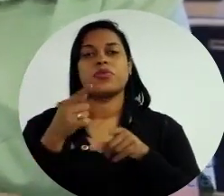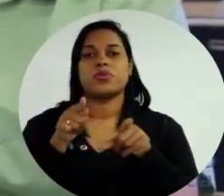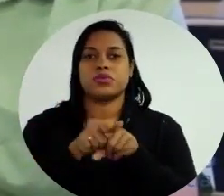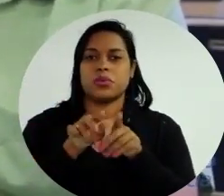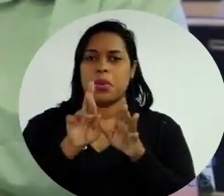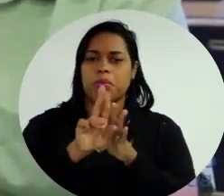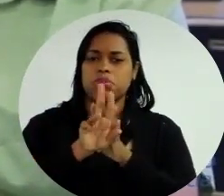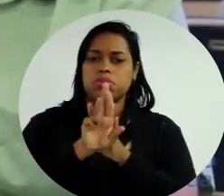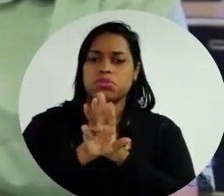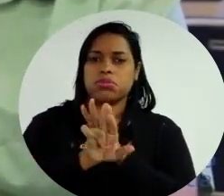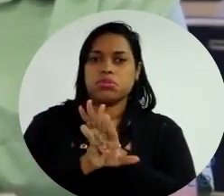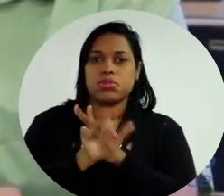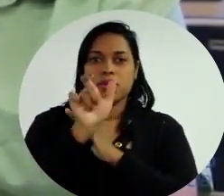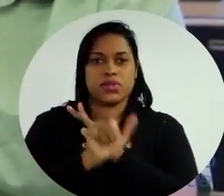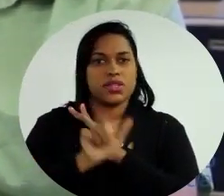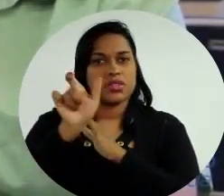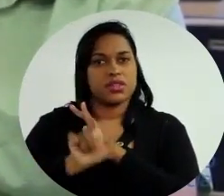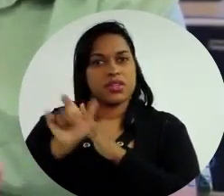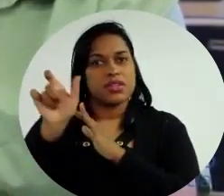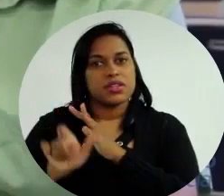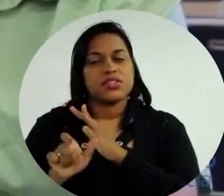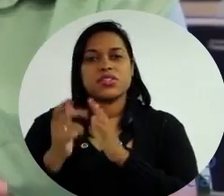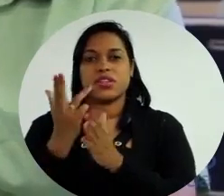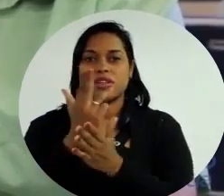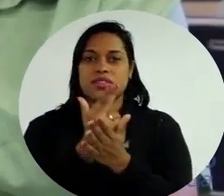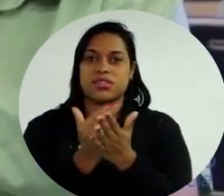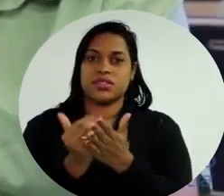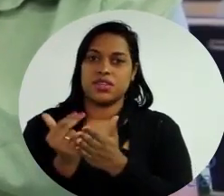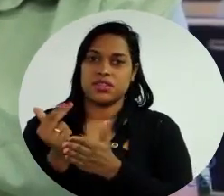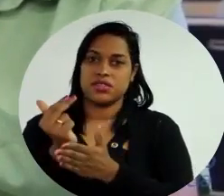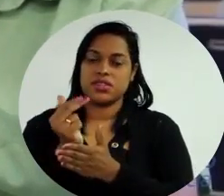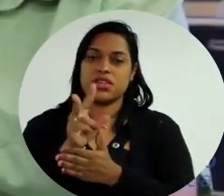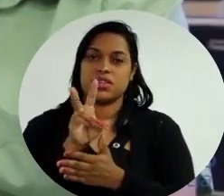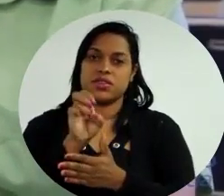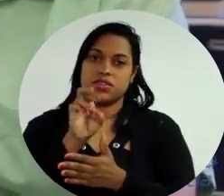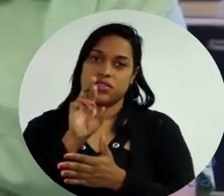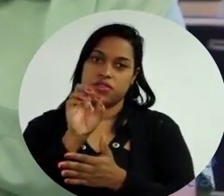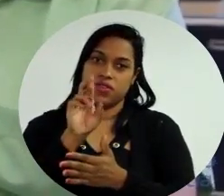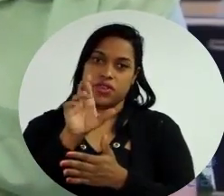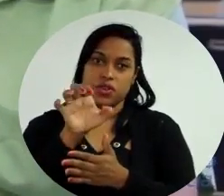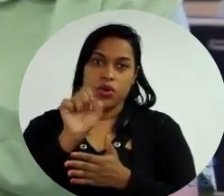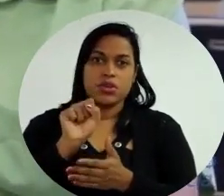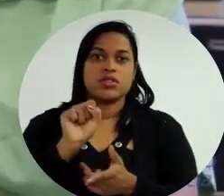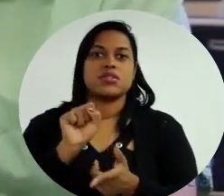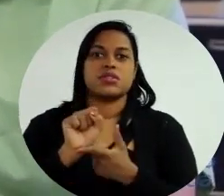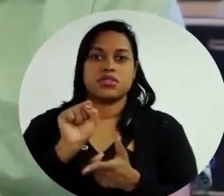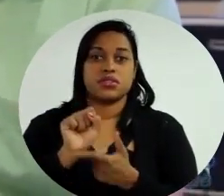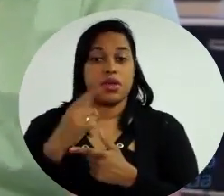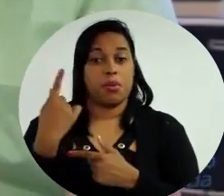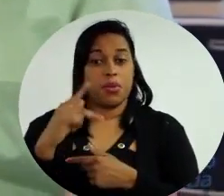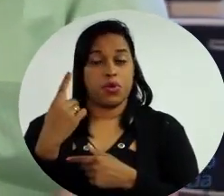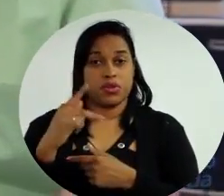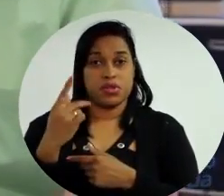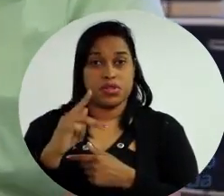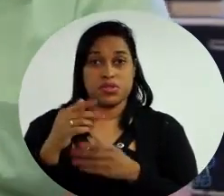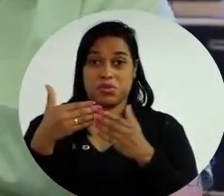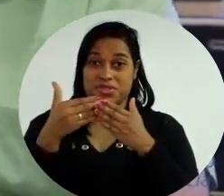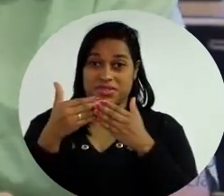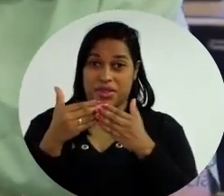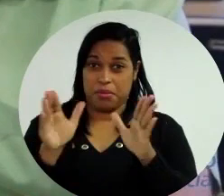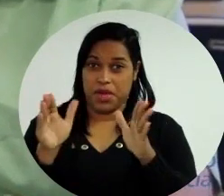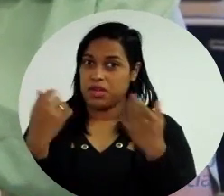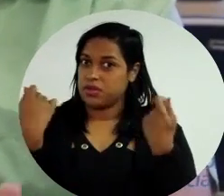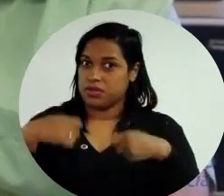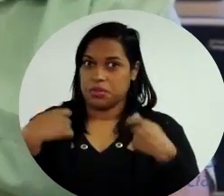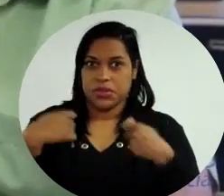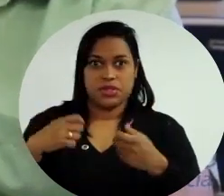tem várias características otimizadas de desenho, de ilustração vetorial. E é por isso, e por ele ser aberto,